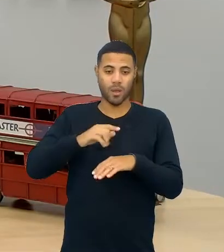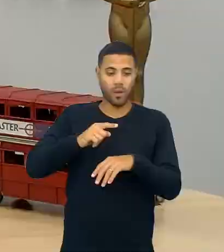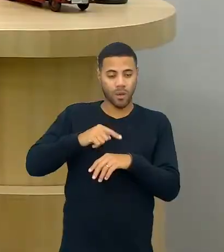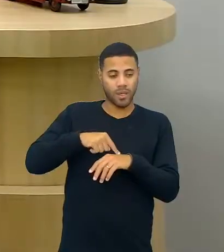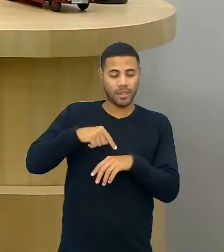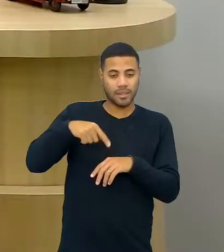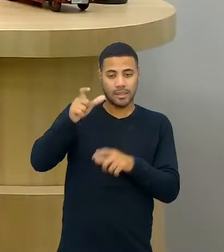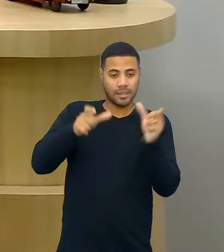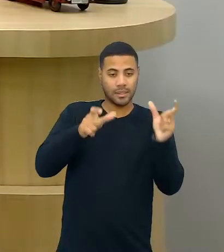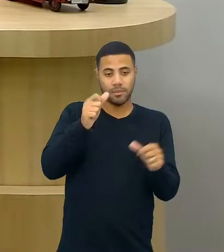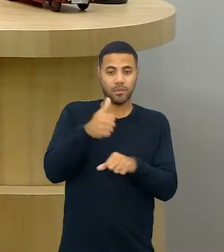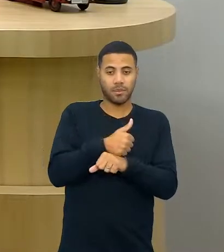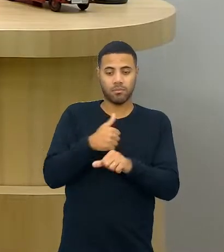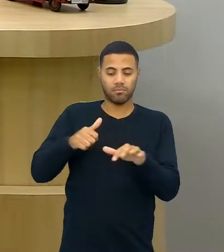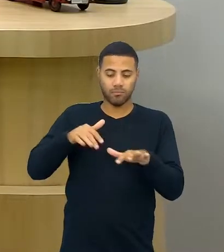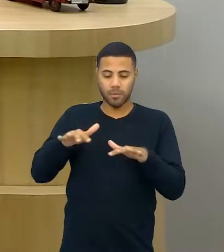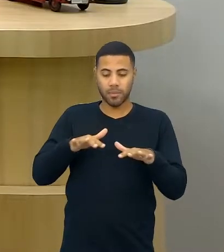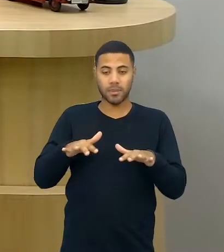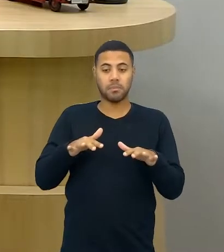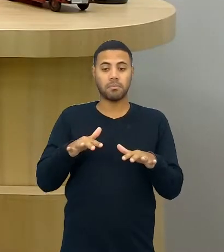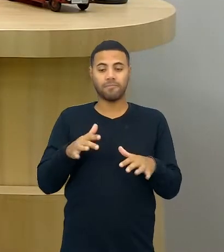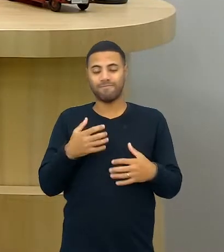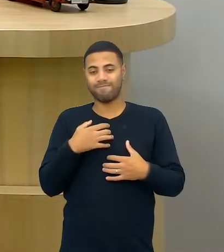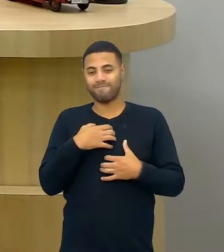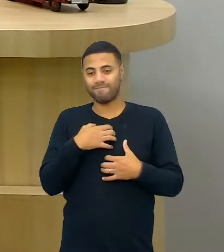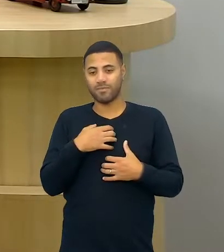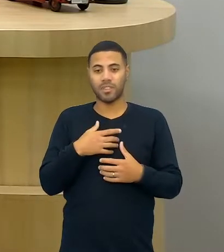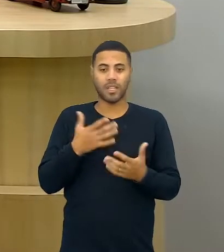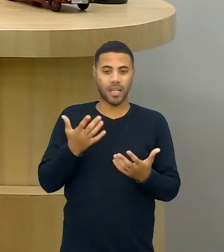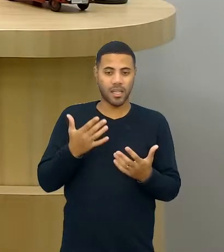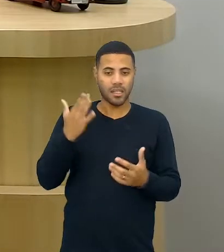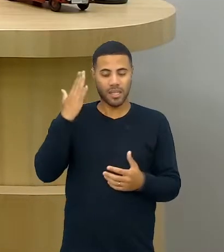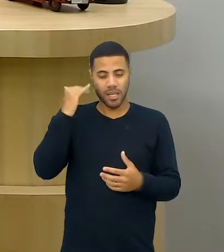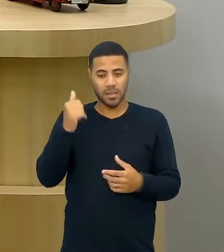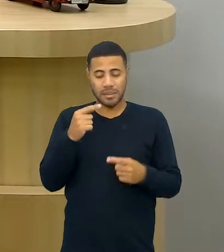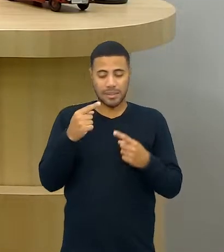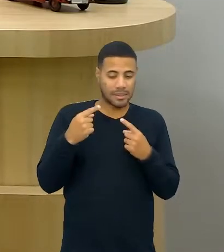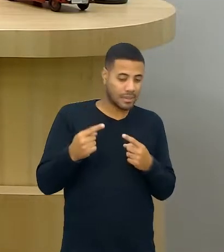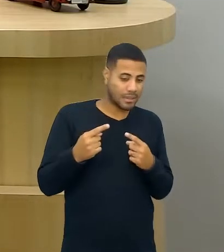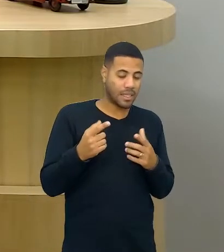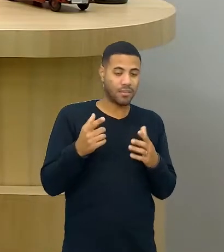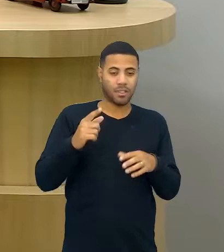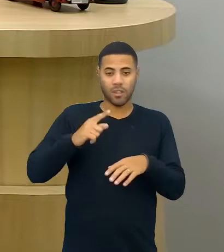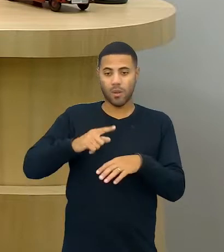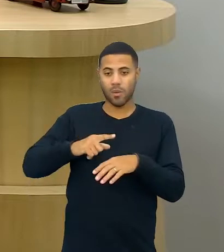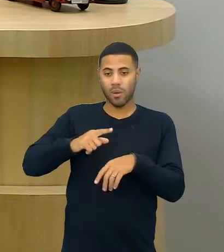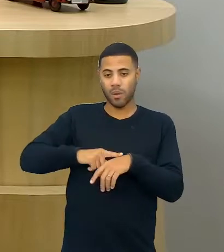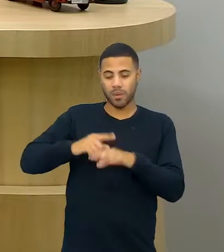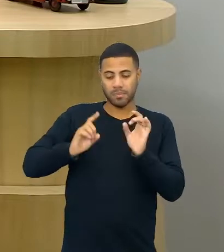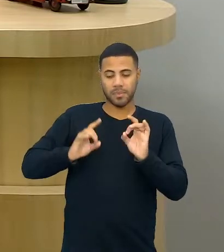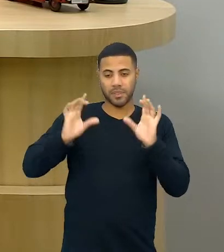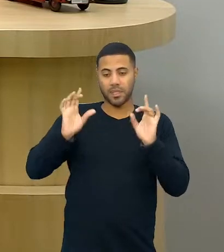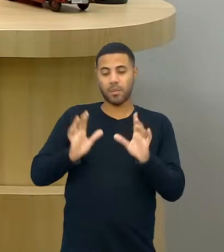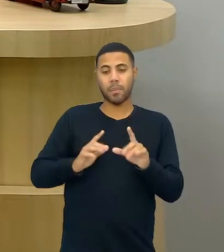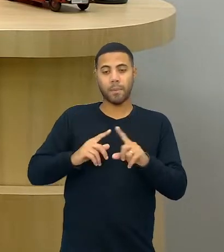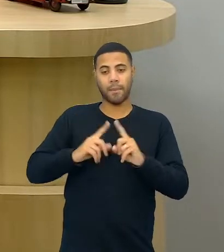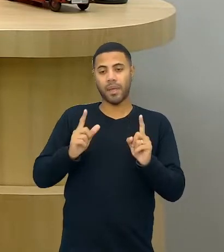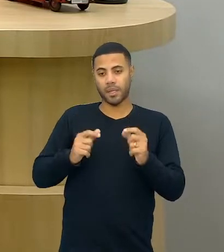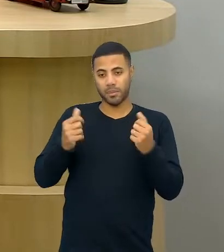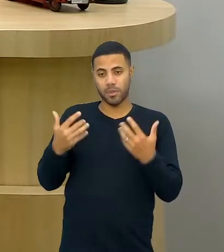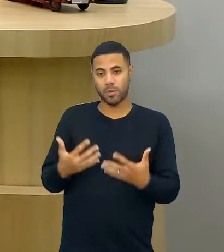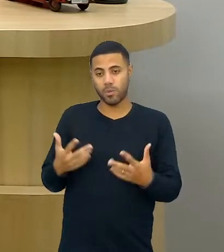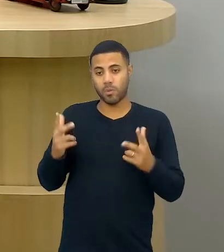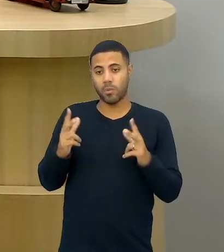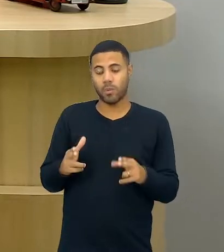atleta. É claro que eu entendo que o jornalista quer buscar, né, o melhor momento, mas é isso que você falou, né?